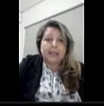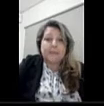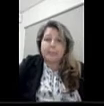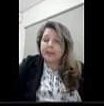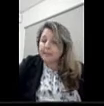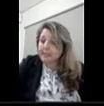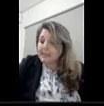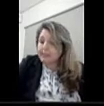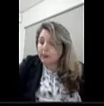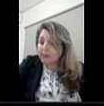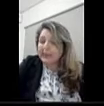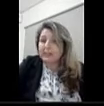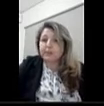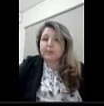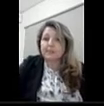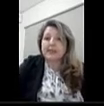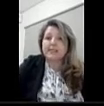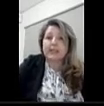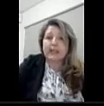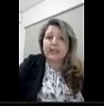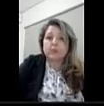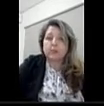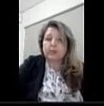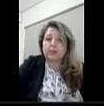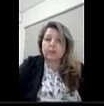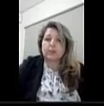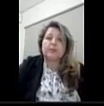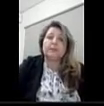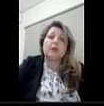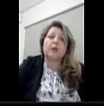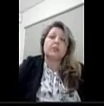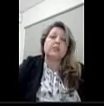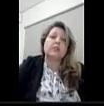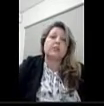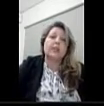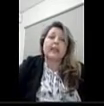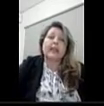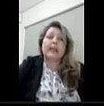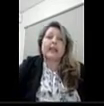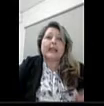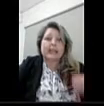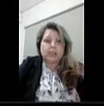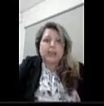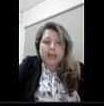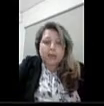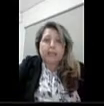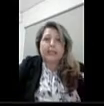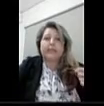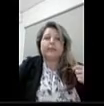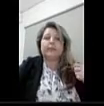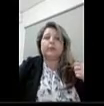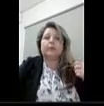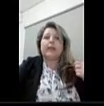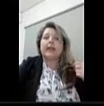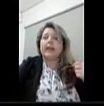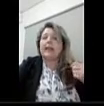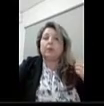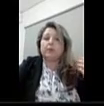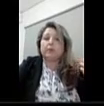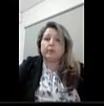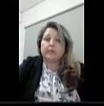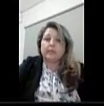também. Principalmente para os mais velhos, quando a gente pode indicar um livro,